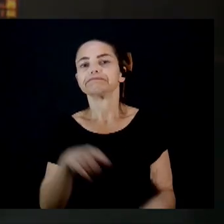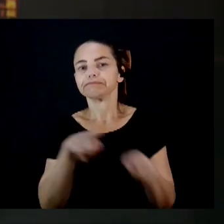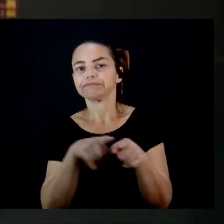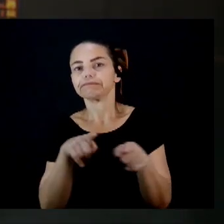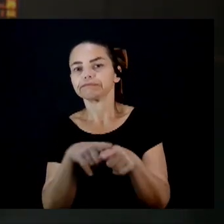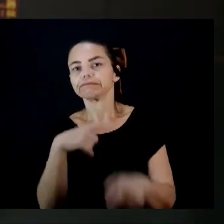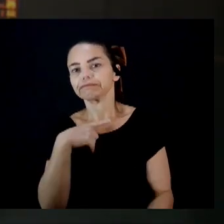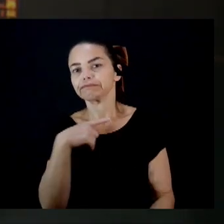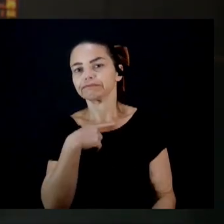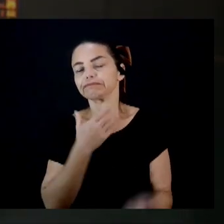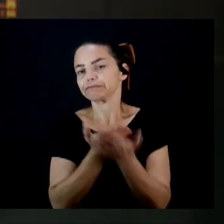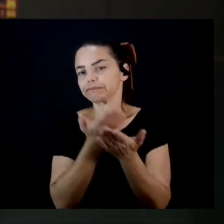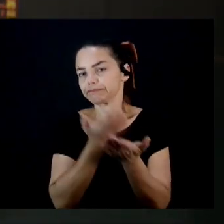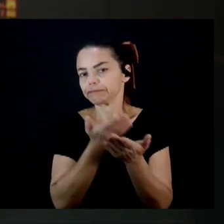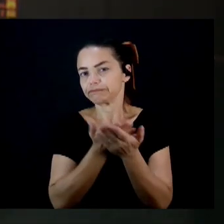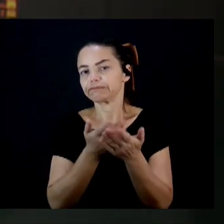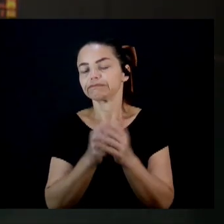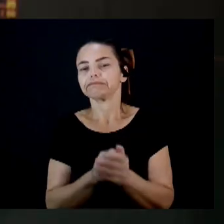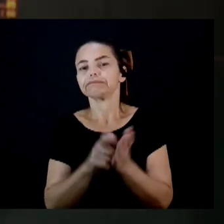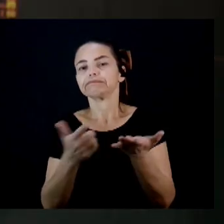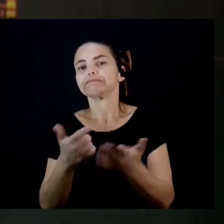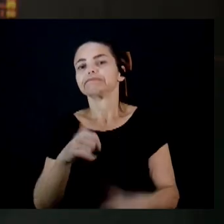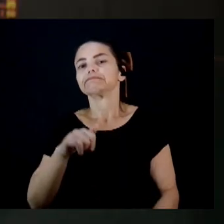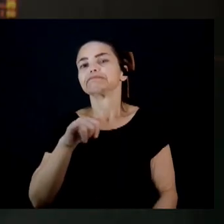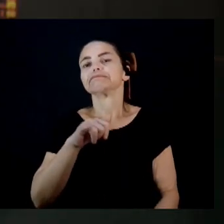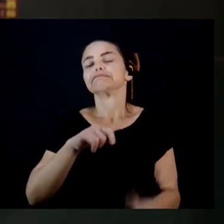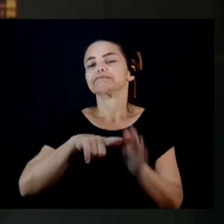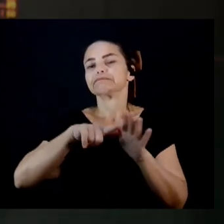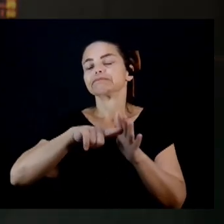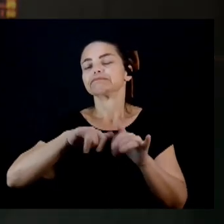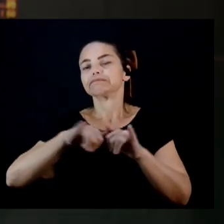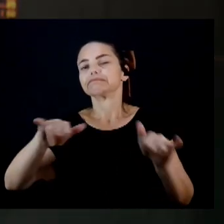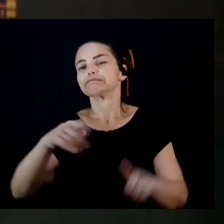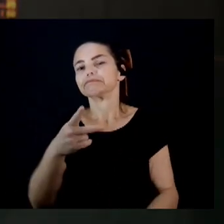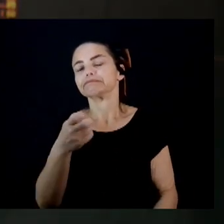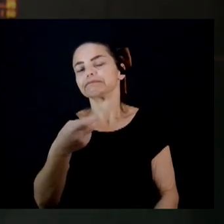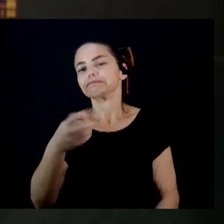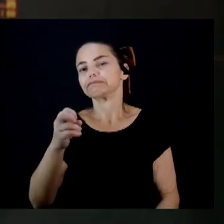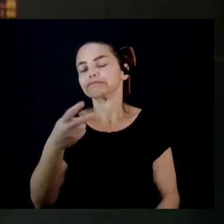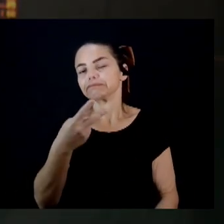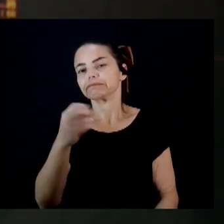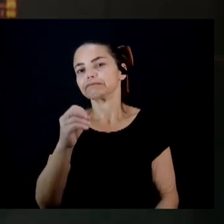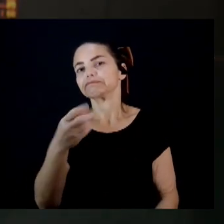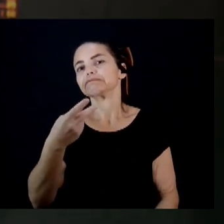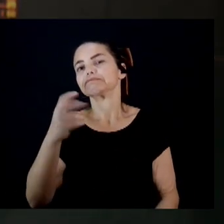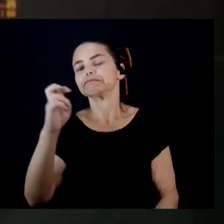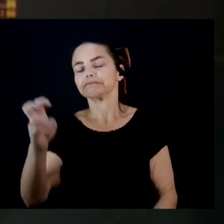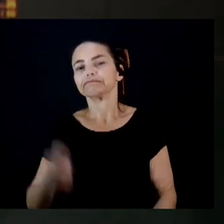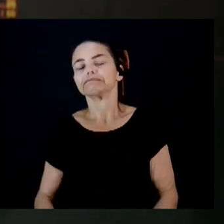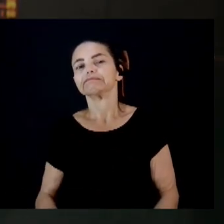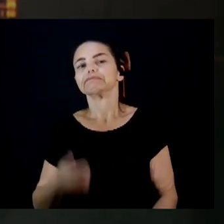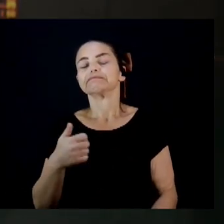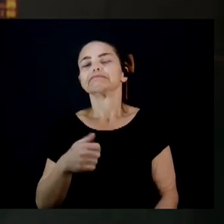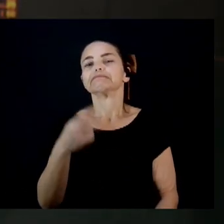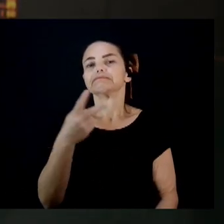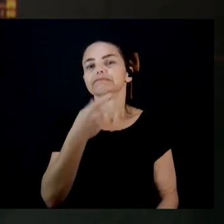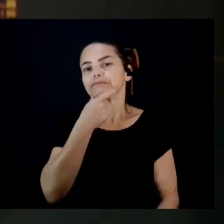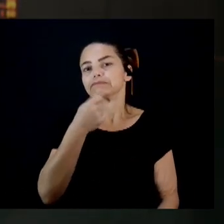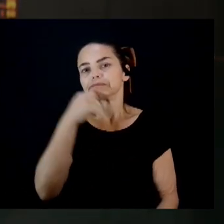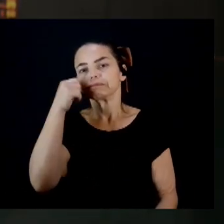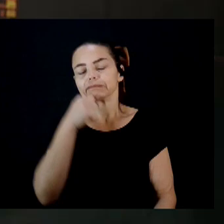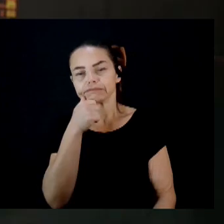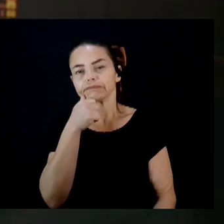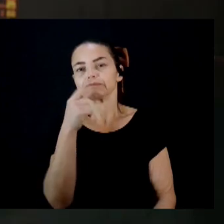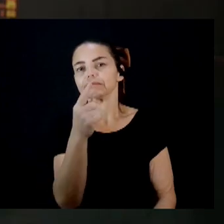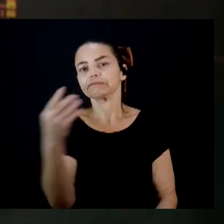estudo publicado em 2025 que acompanhou homens e mulheres saudáveis durante 14 dias e encontrou